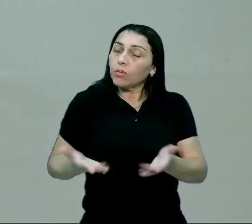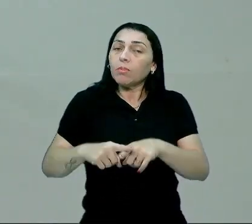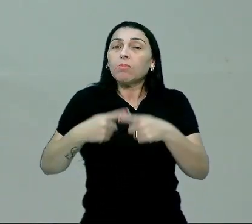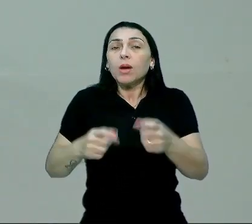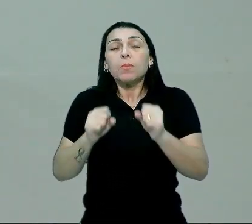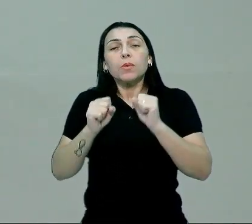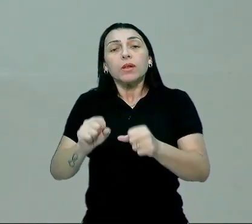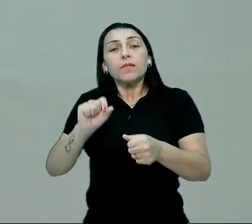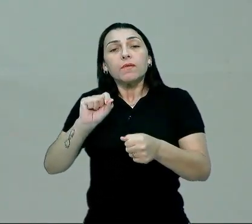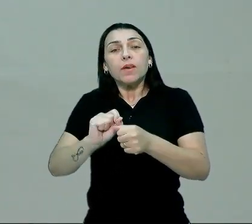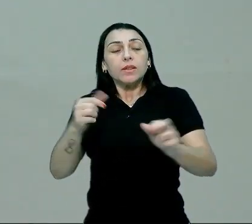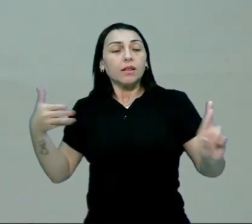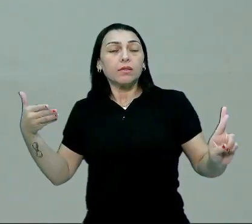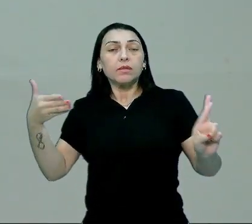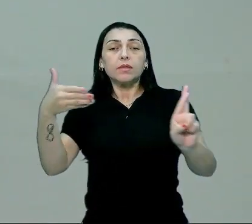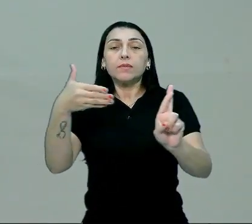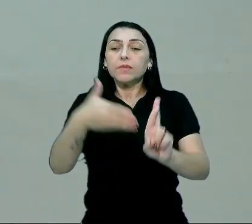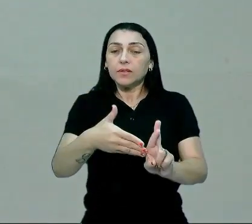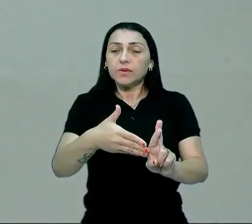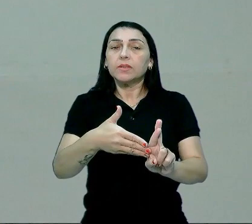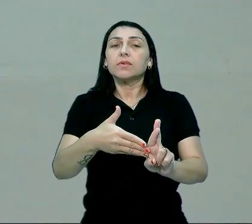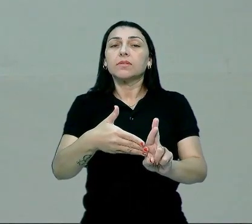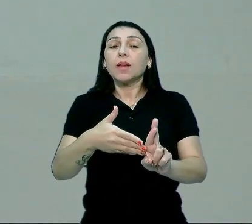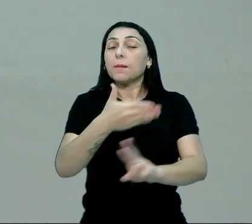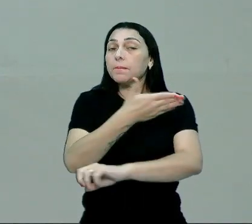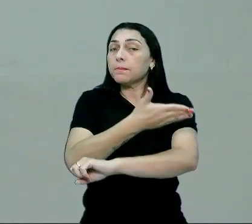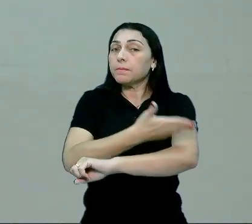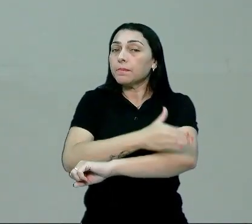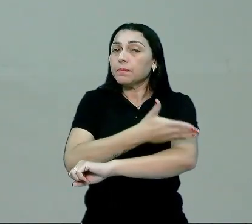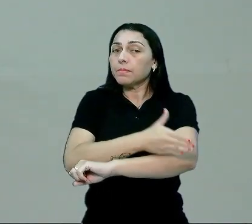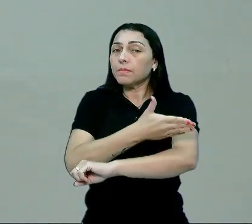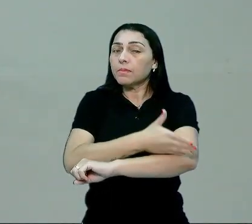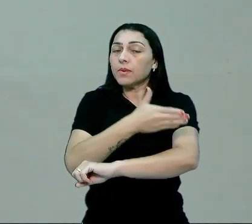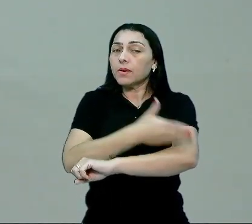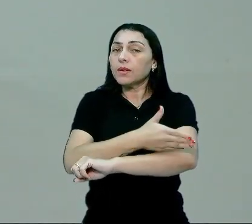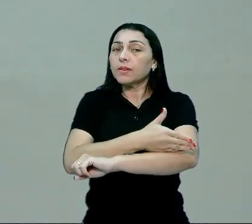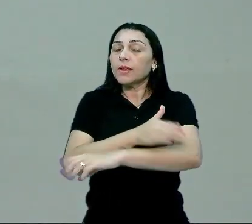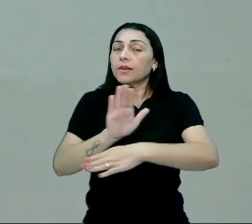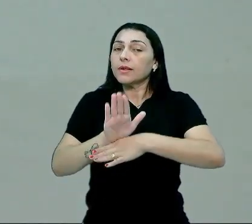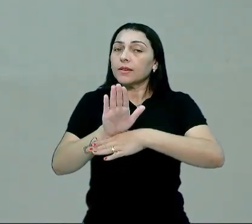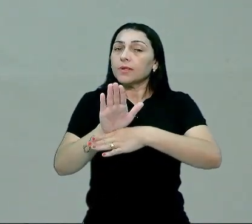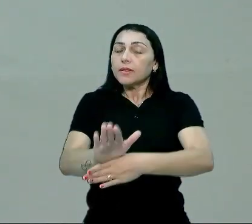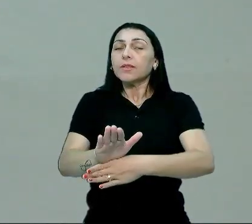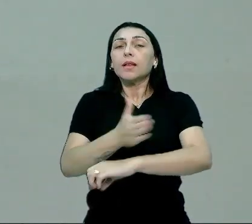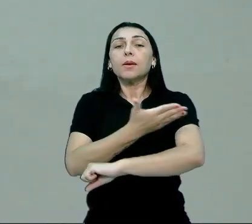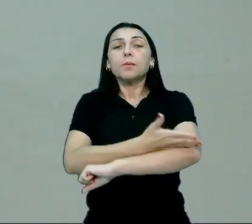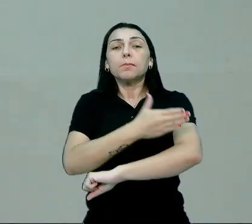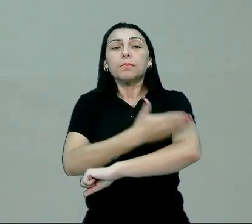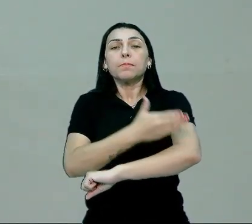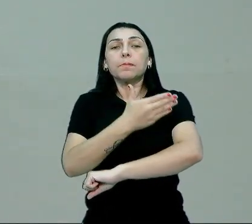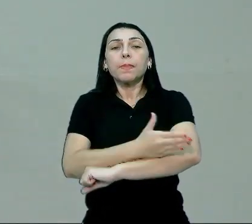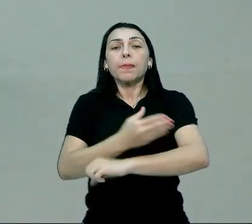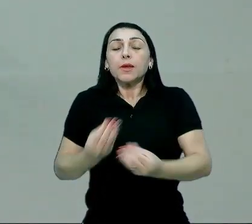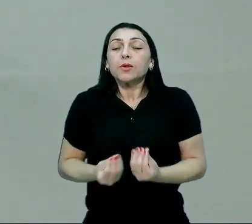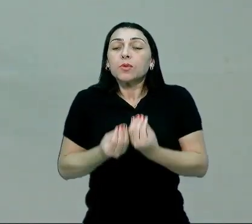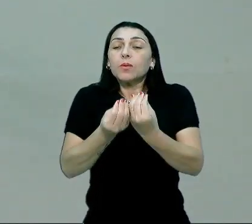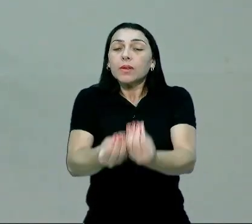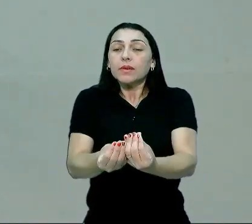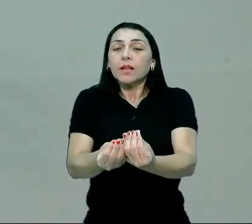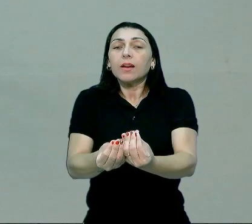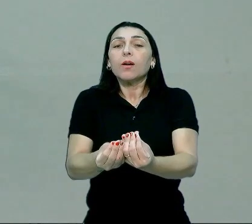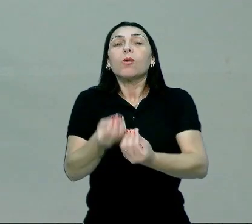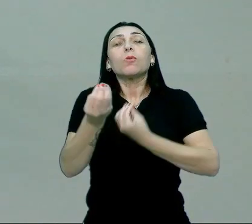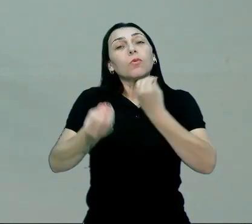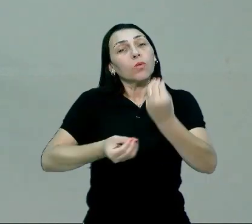mas para poder fazer referências a práticas assistencialistas, a práticas de caridade,